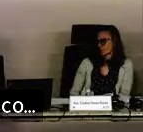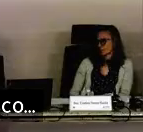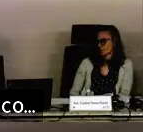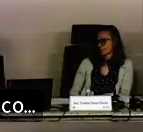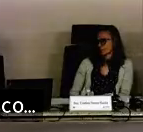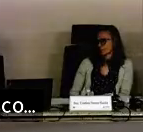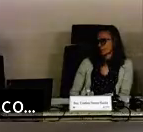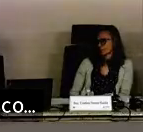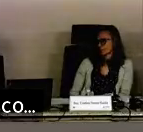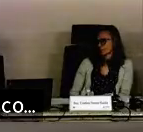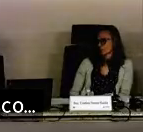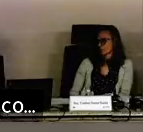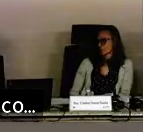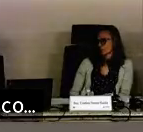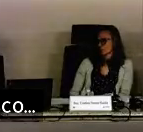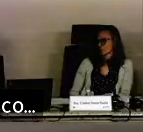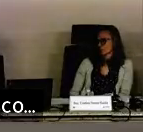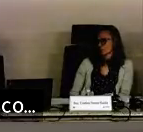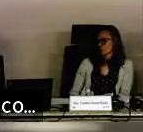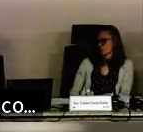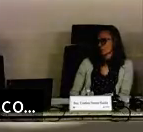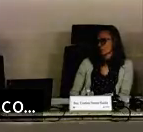dali.